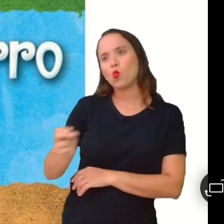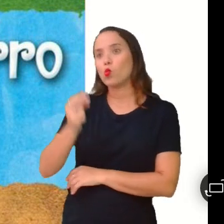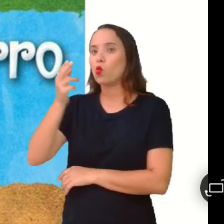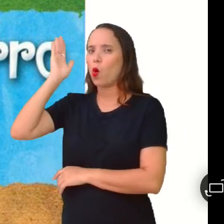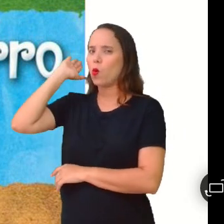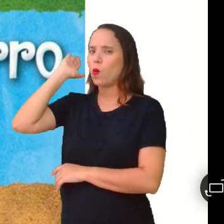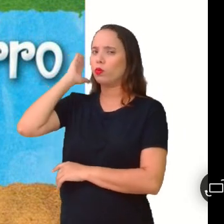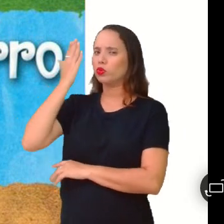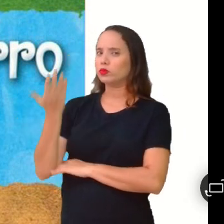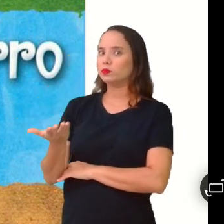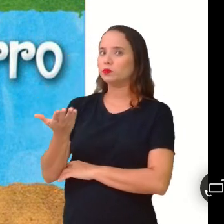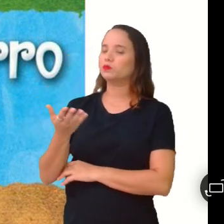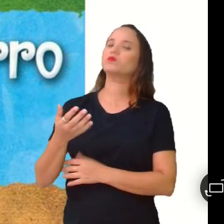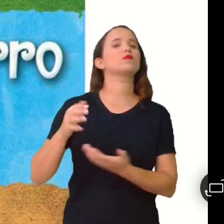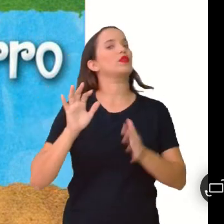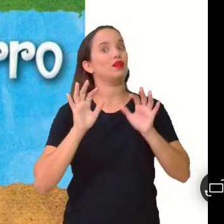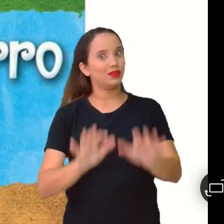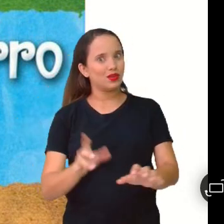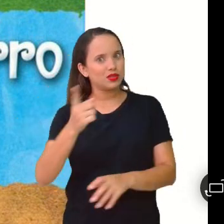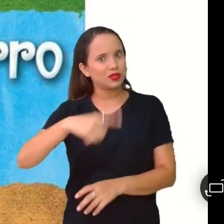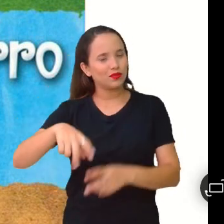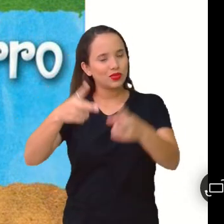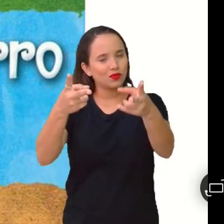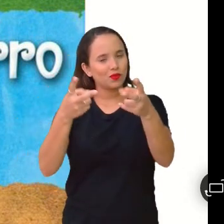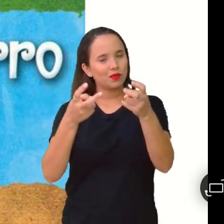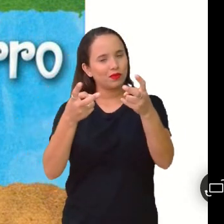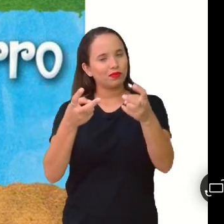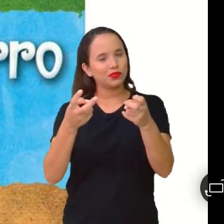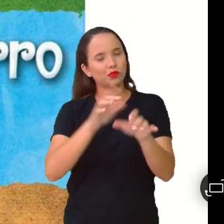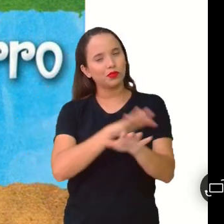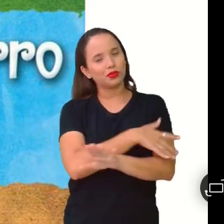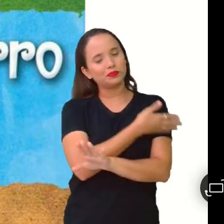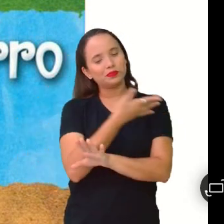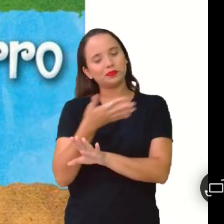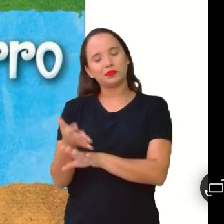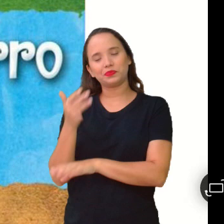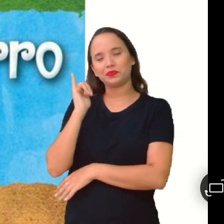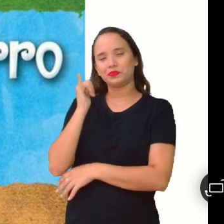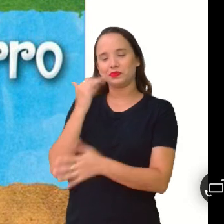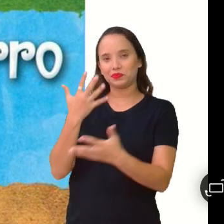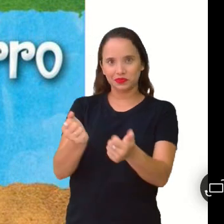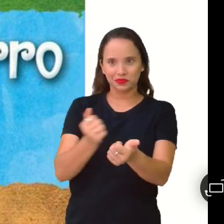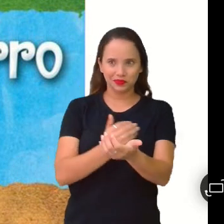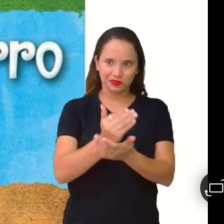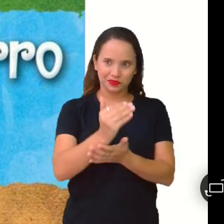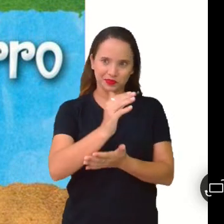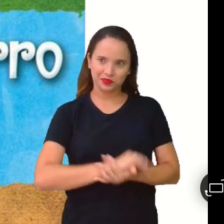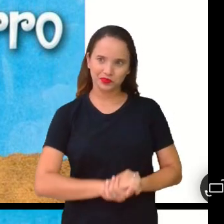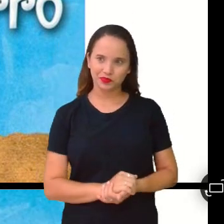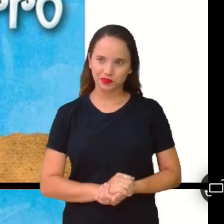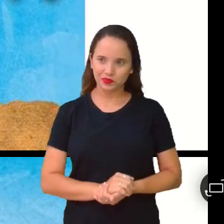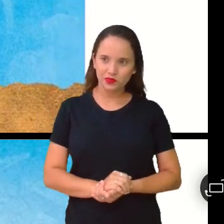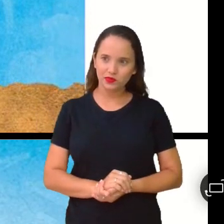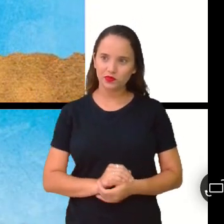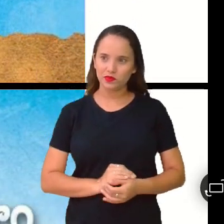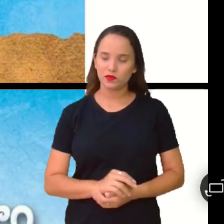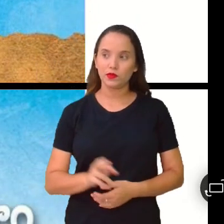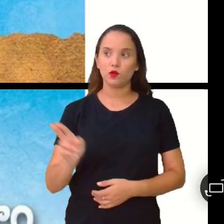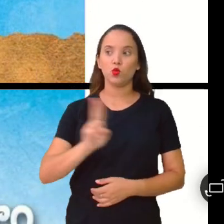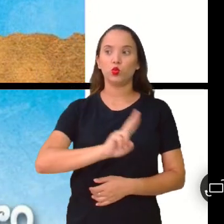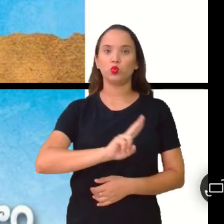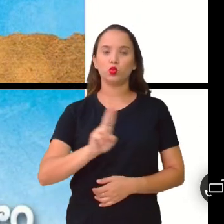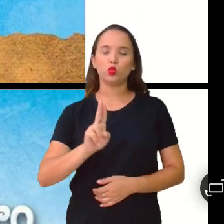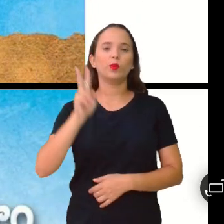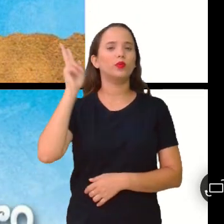é isso que vocês precisam observar durante toda a historinha. Vamos começar? Vamos lá. O nome da história